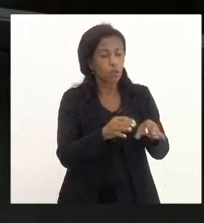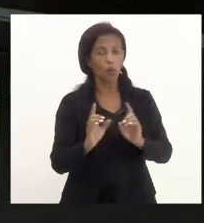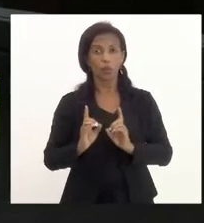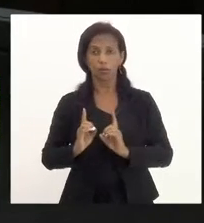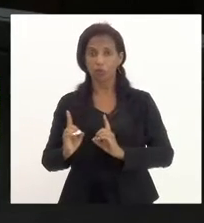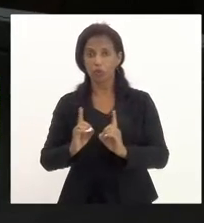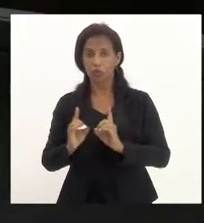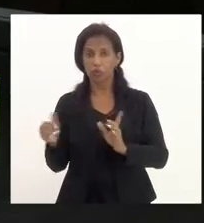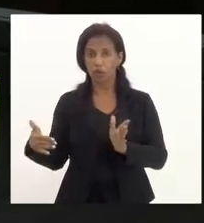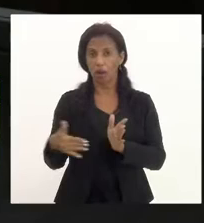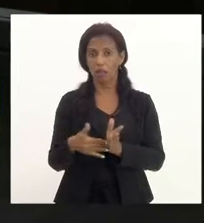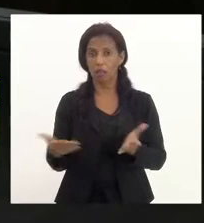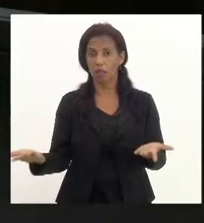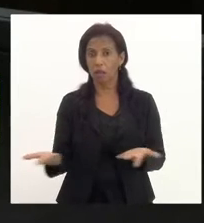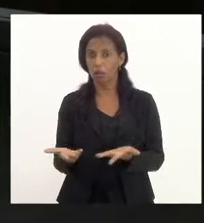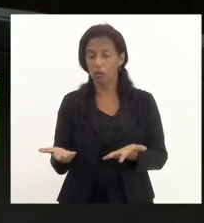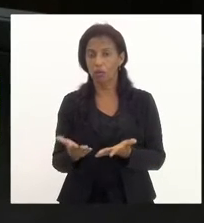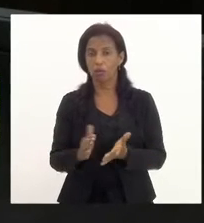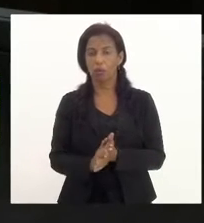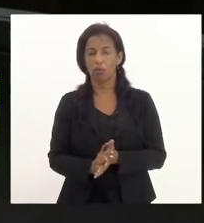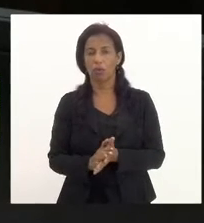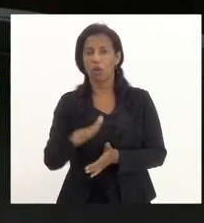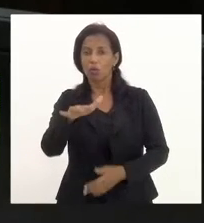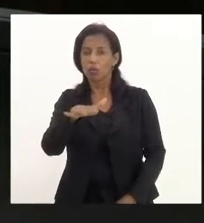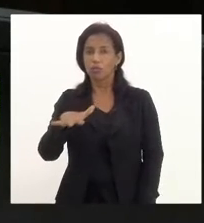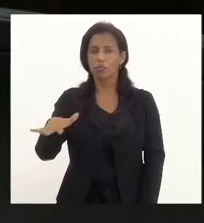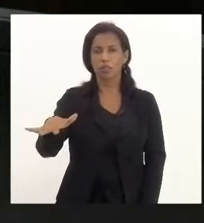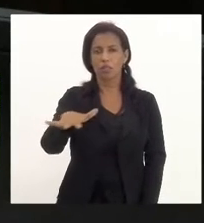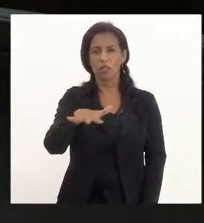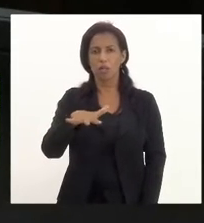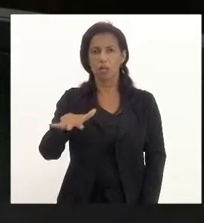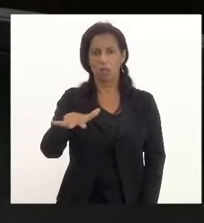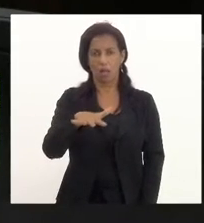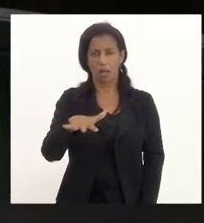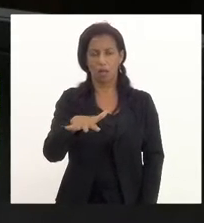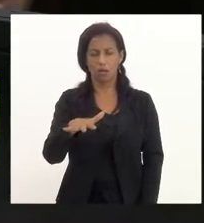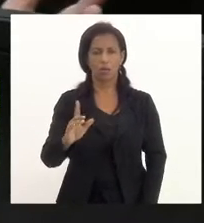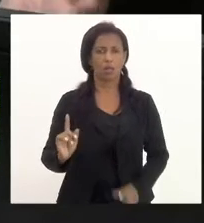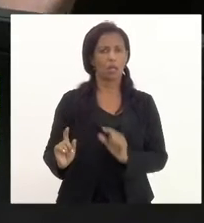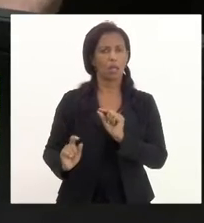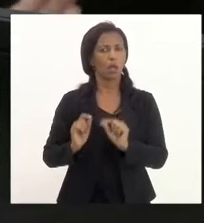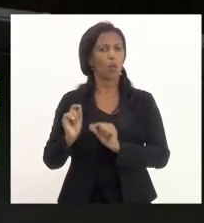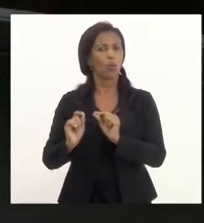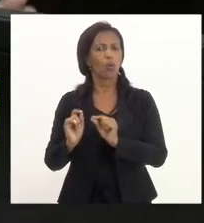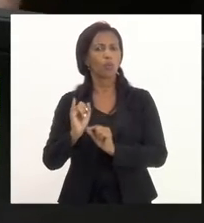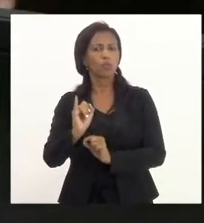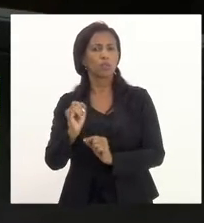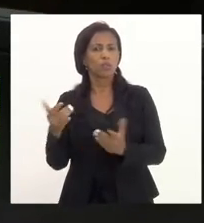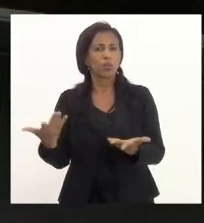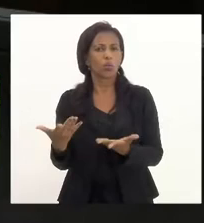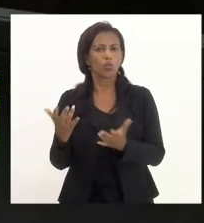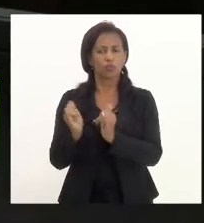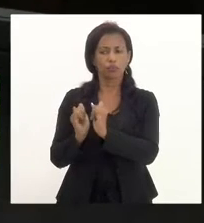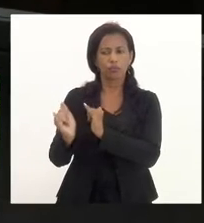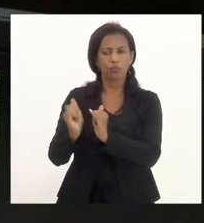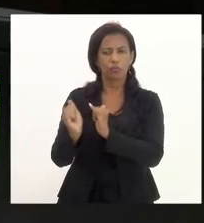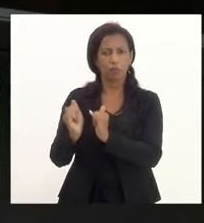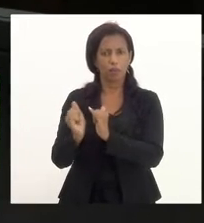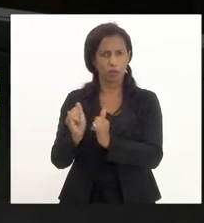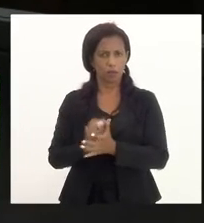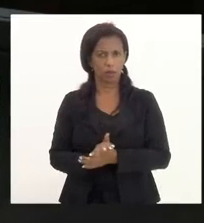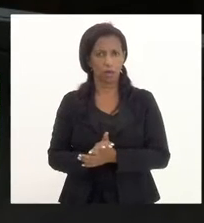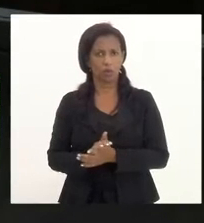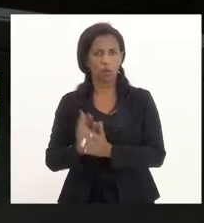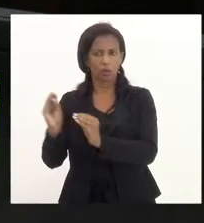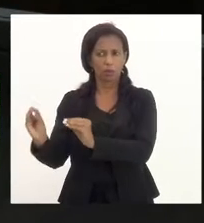até agora foi o cenário básico que a situação hoje é como se a gente pegasse lá os dados contábeis